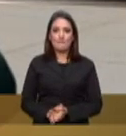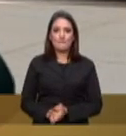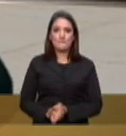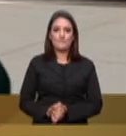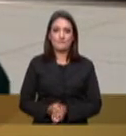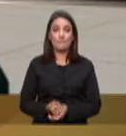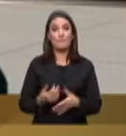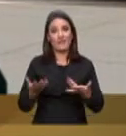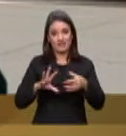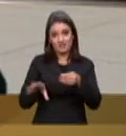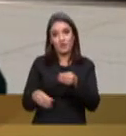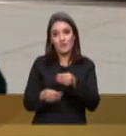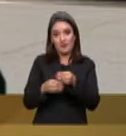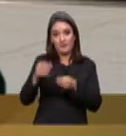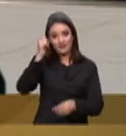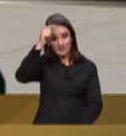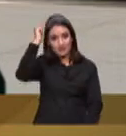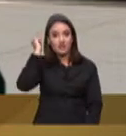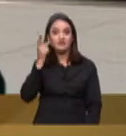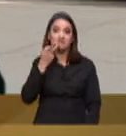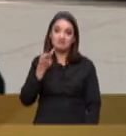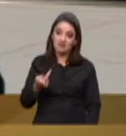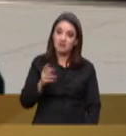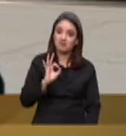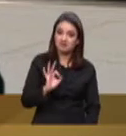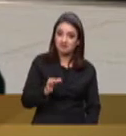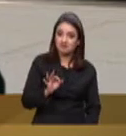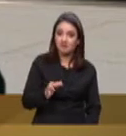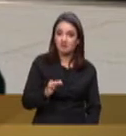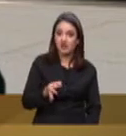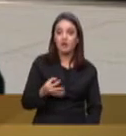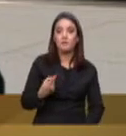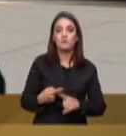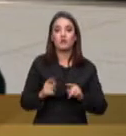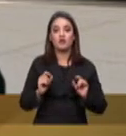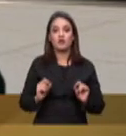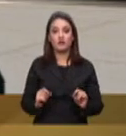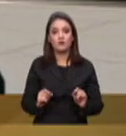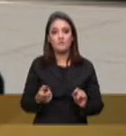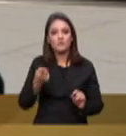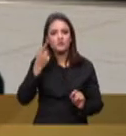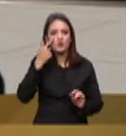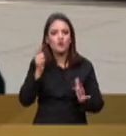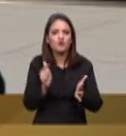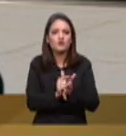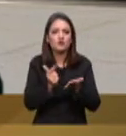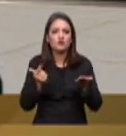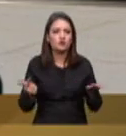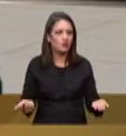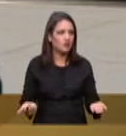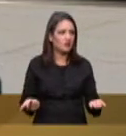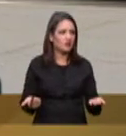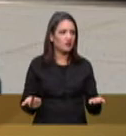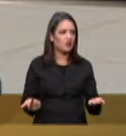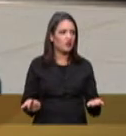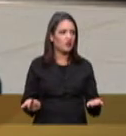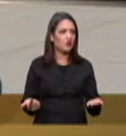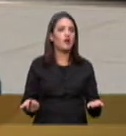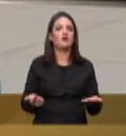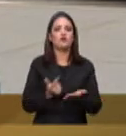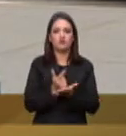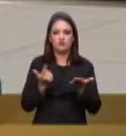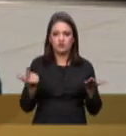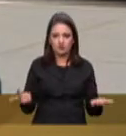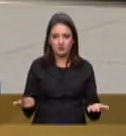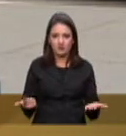essa parte de Vossa Excelência, nesse momento, é muito bem-vindo, porque, segundo li nos jornais, o Congresso, a